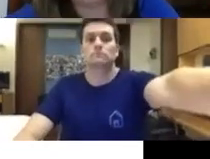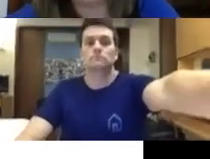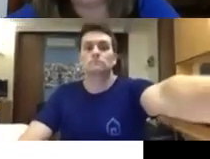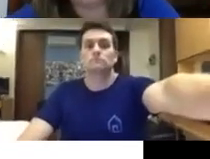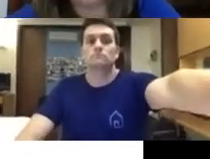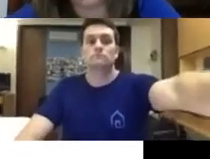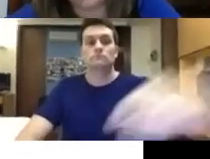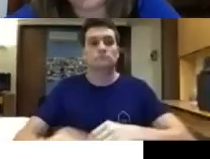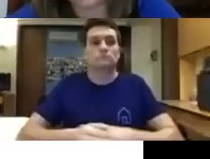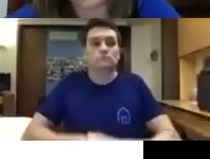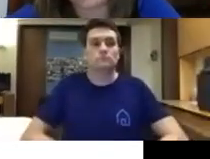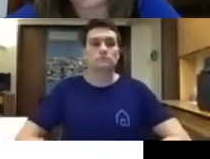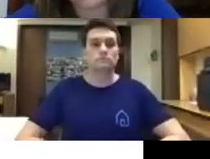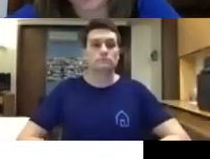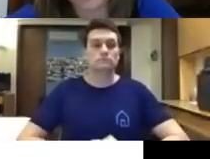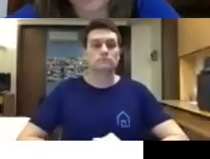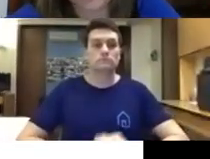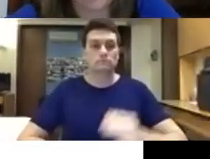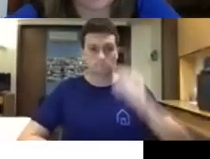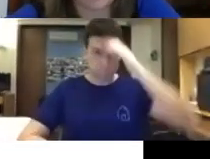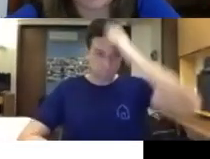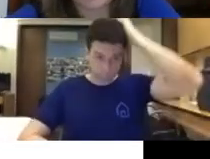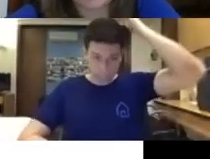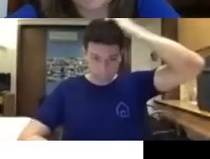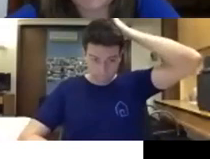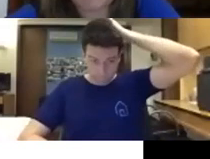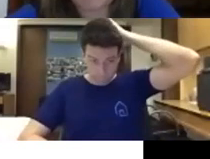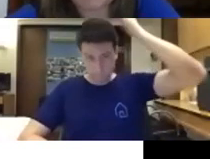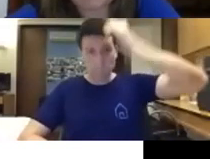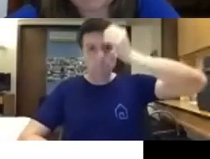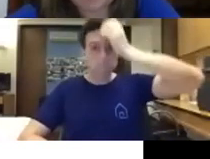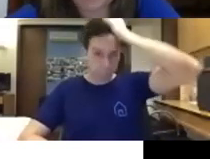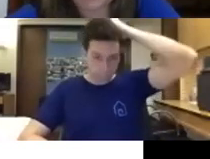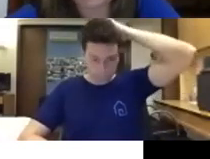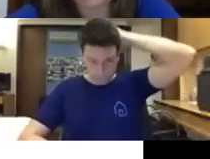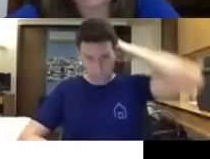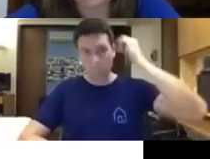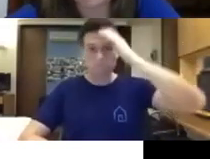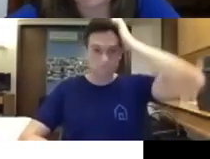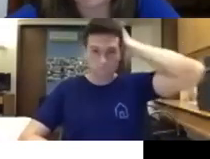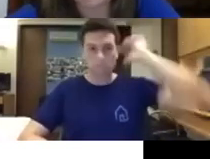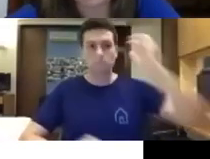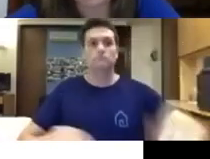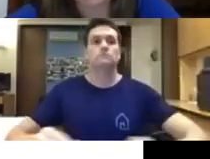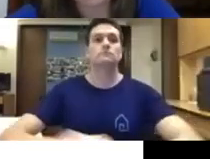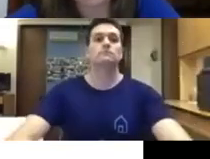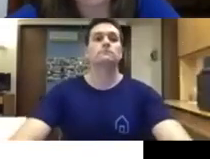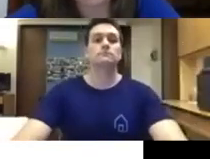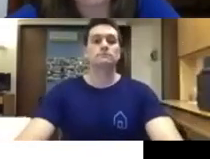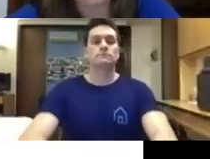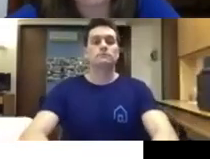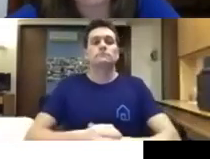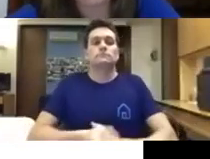auxiliar. Eu diria isso. Sei qual é. Perfeito. O Tomás Morocho, do Equador, também está fazendo aqui